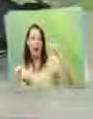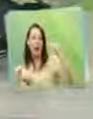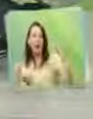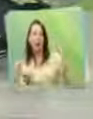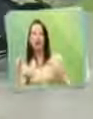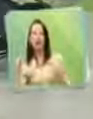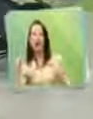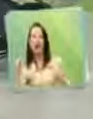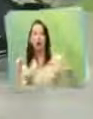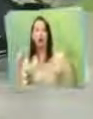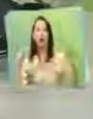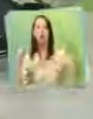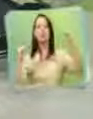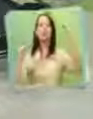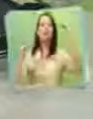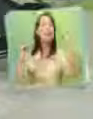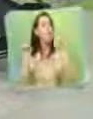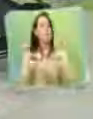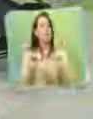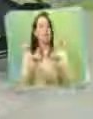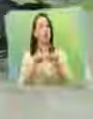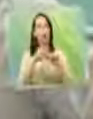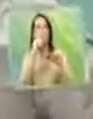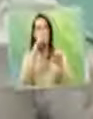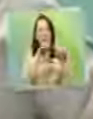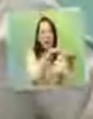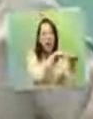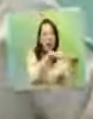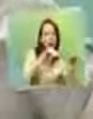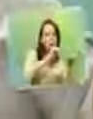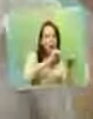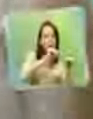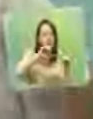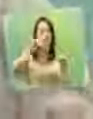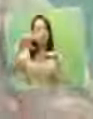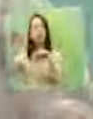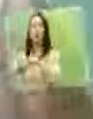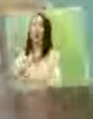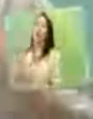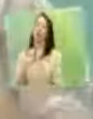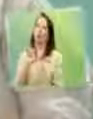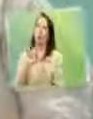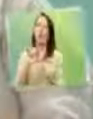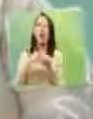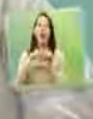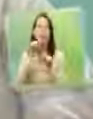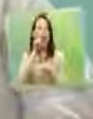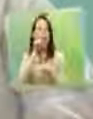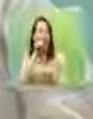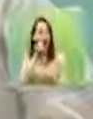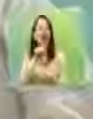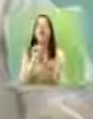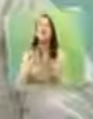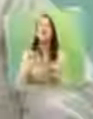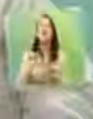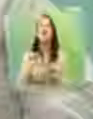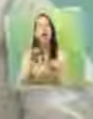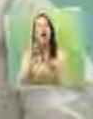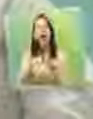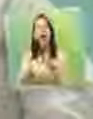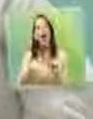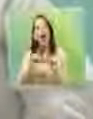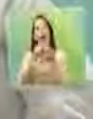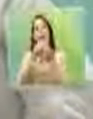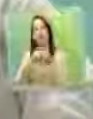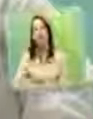e que essa cidadania foi cada vez mais avançando como se fosse uma linha reta. Isso não existe, porque essa concepção, ela pode,